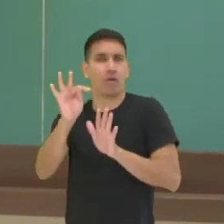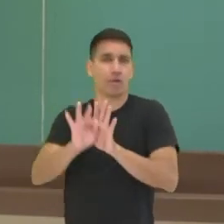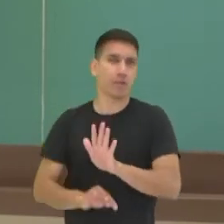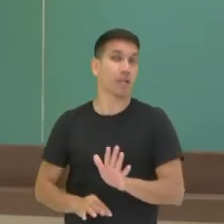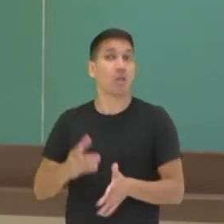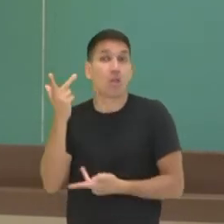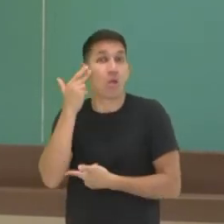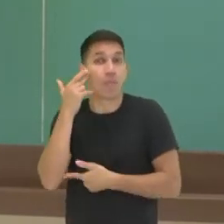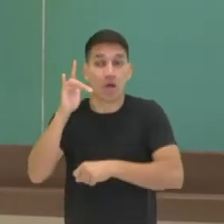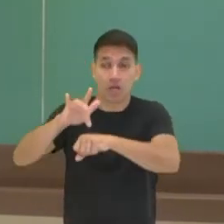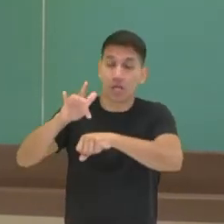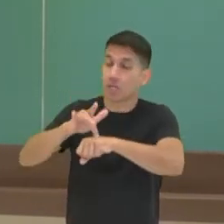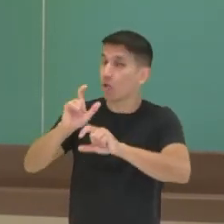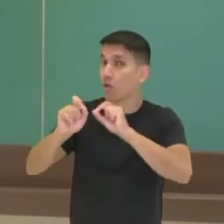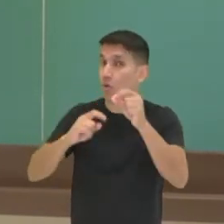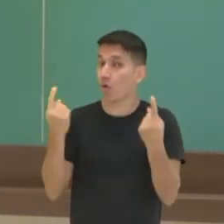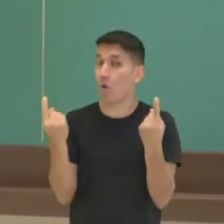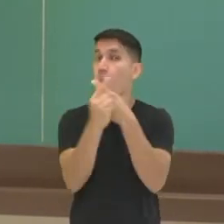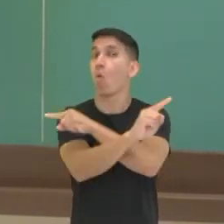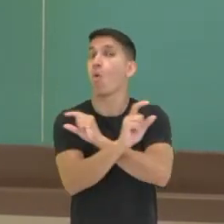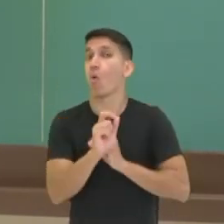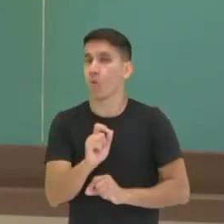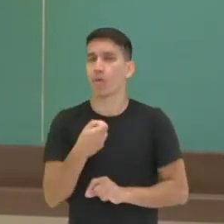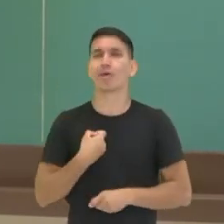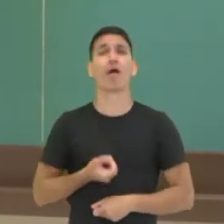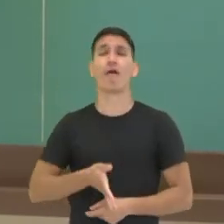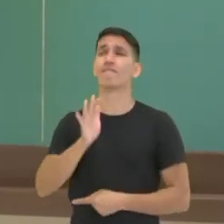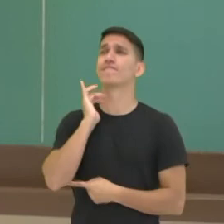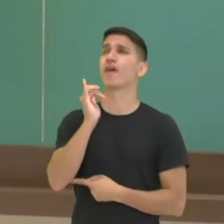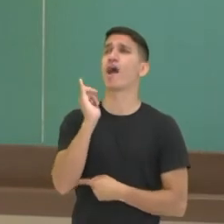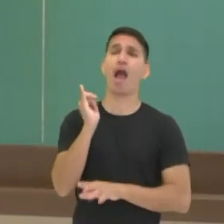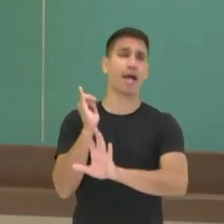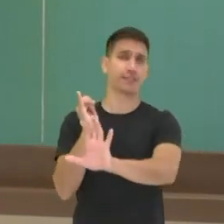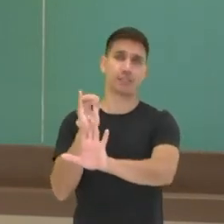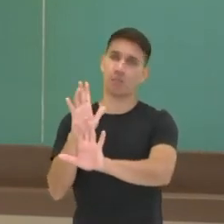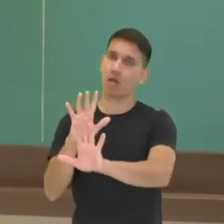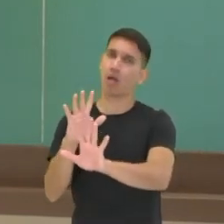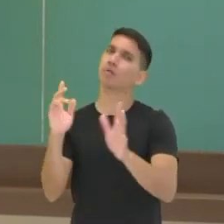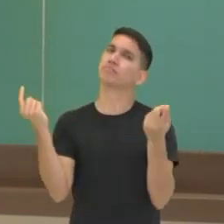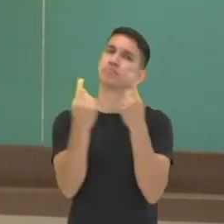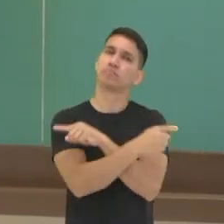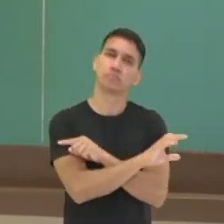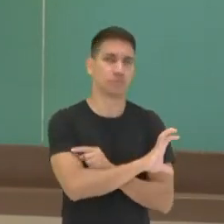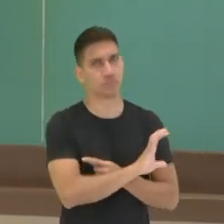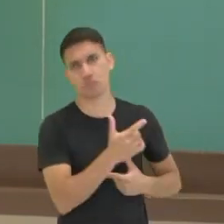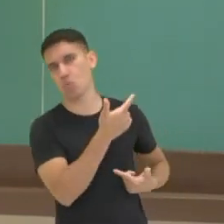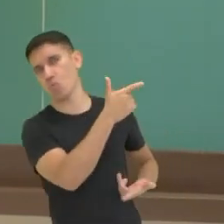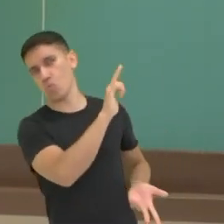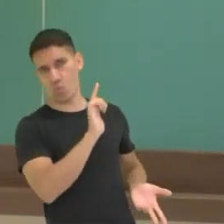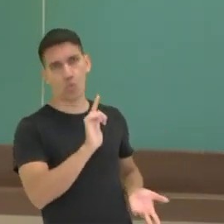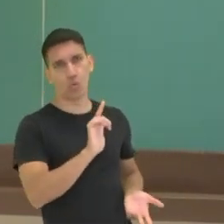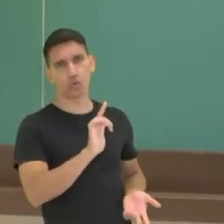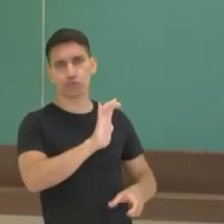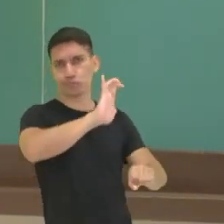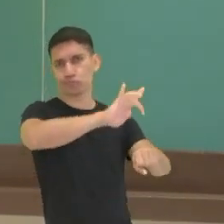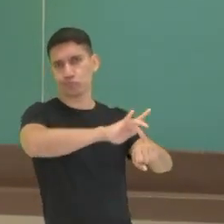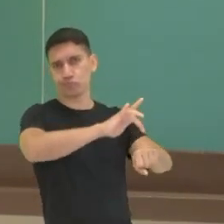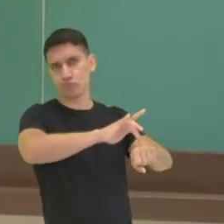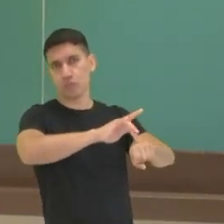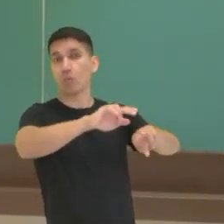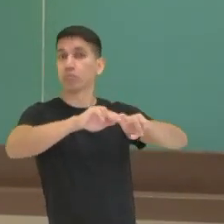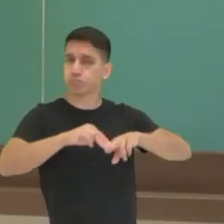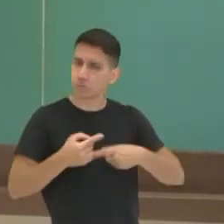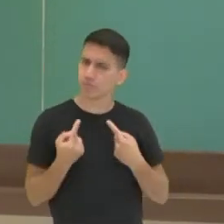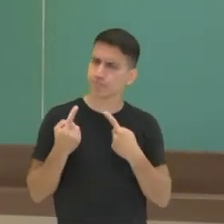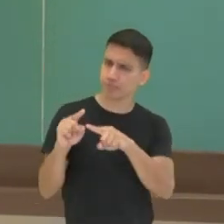em significar o oposto. A pessoa expressa algo, mas ela quer dizer o contrário daquilo. De uma forma irônica, acaba também